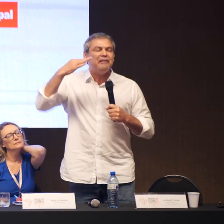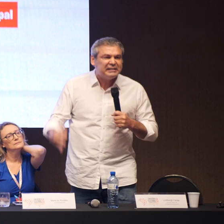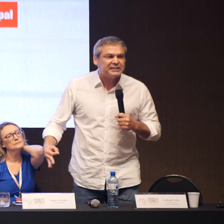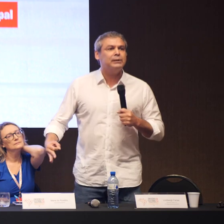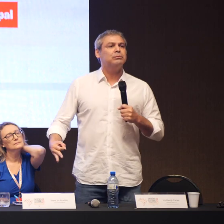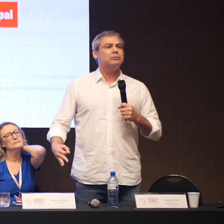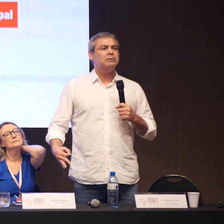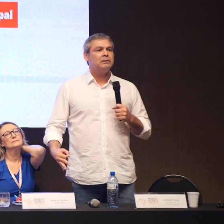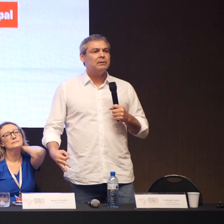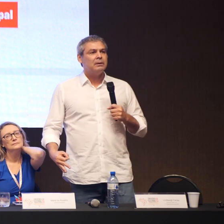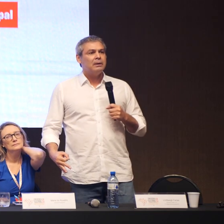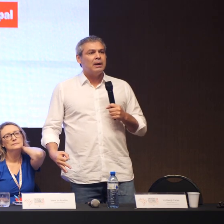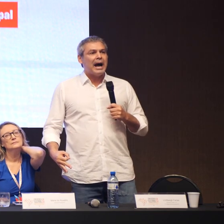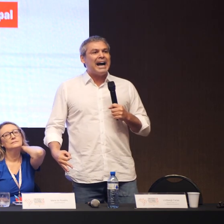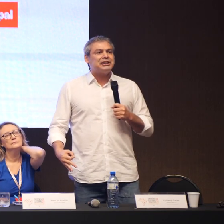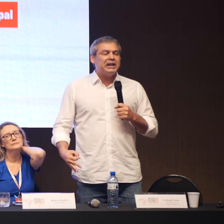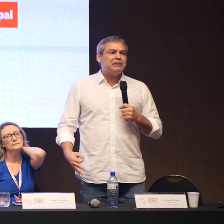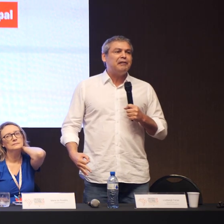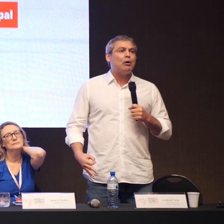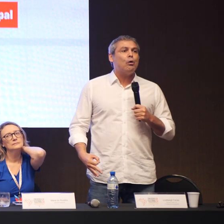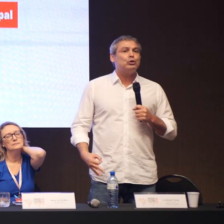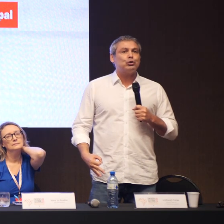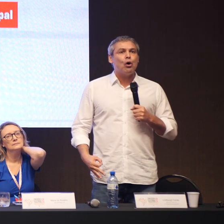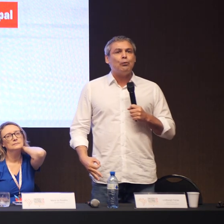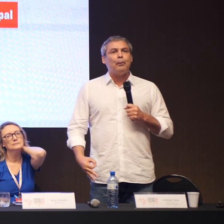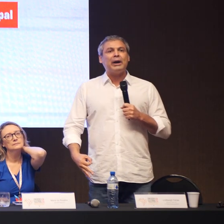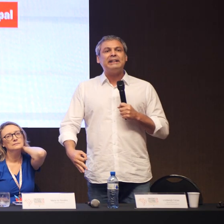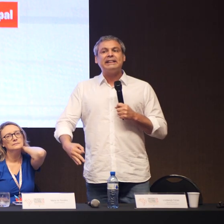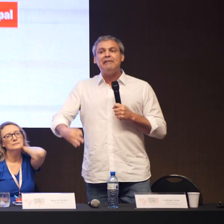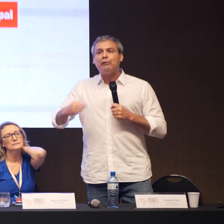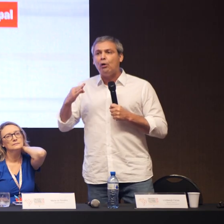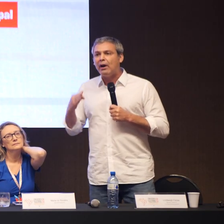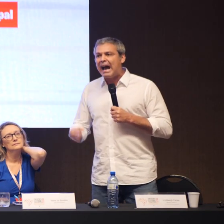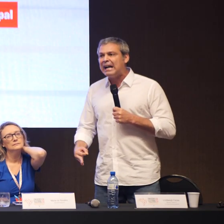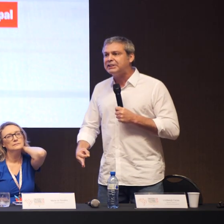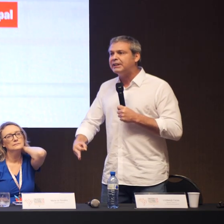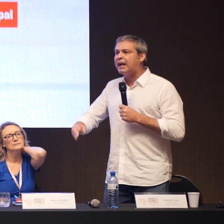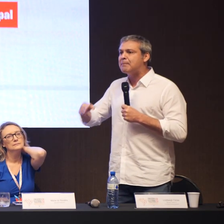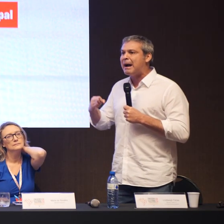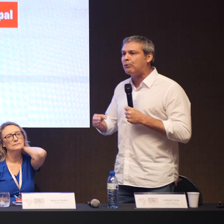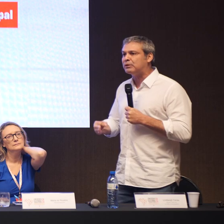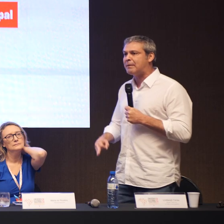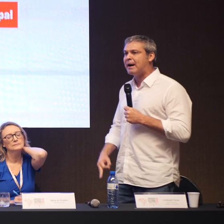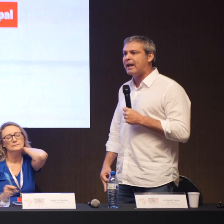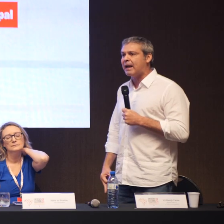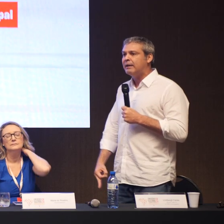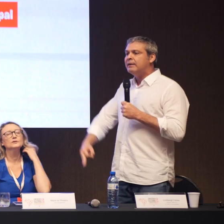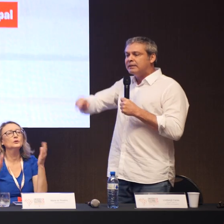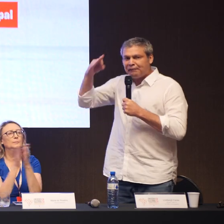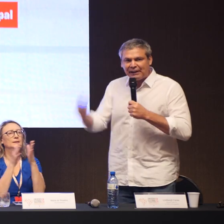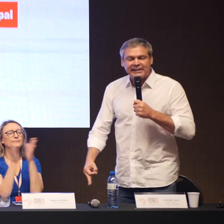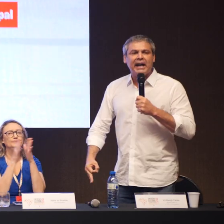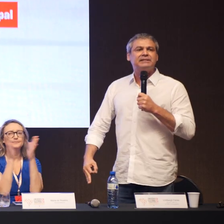uma convicção. A gente virou o jogo porque teve coragem de remar contra a